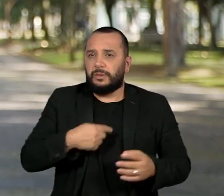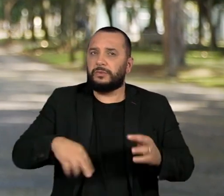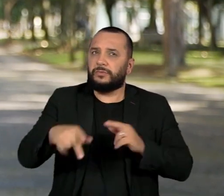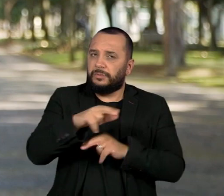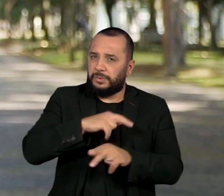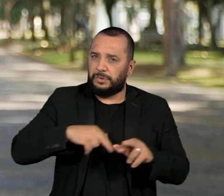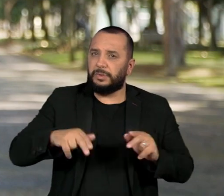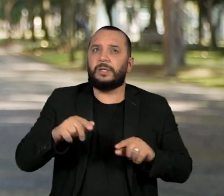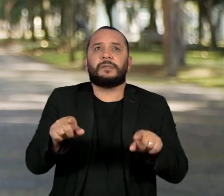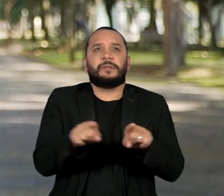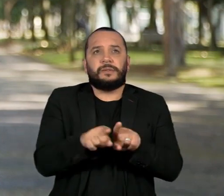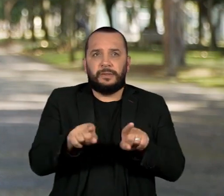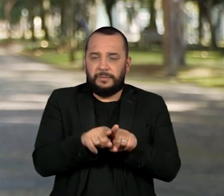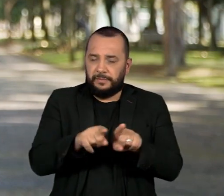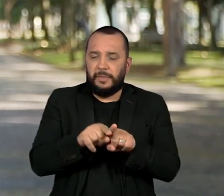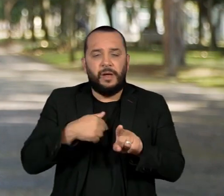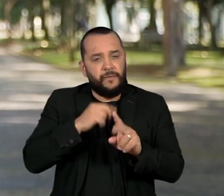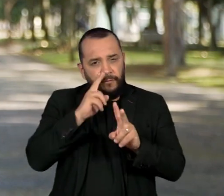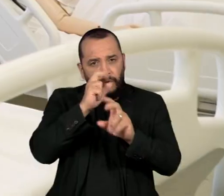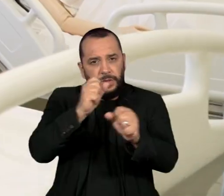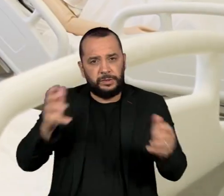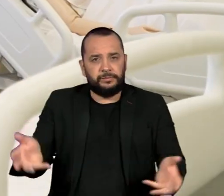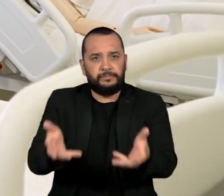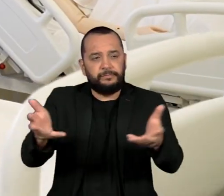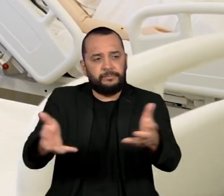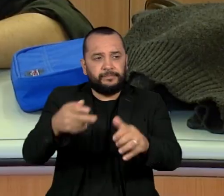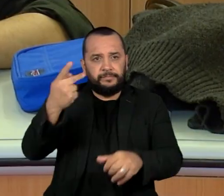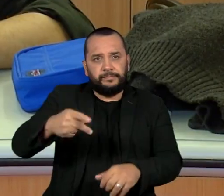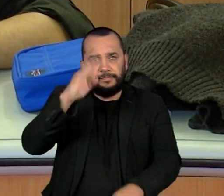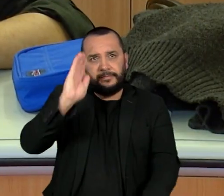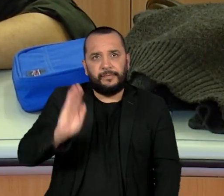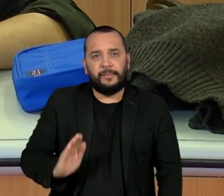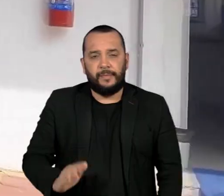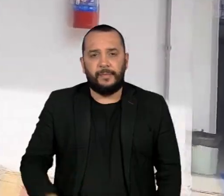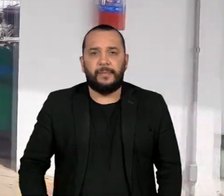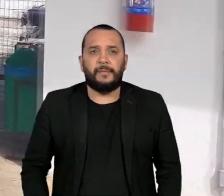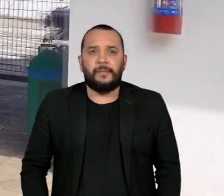como parte da força motriz que constrói esse país.